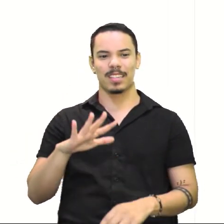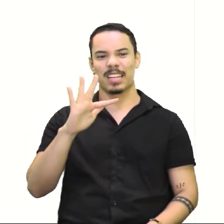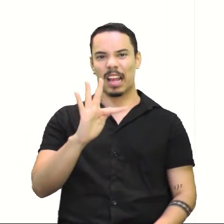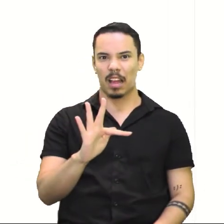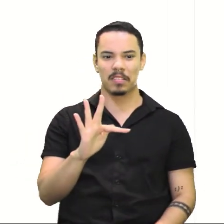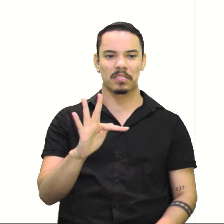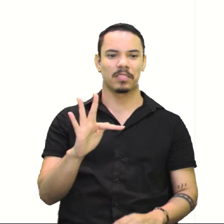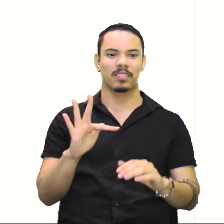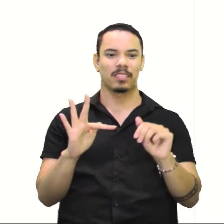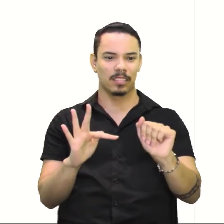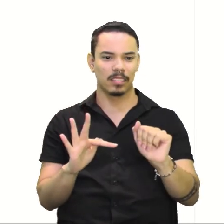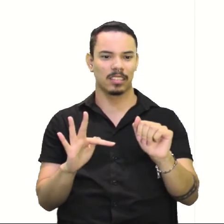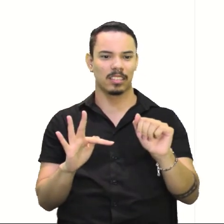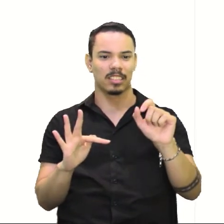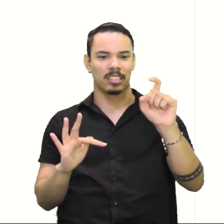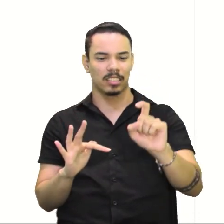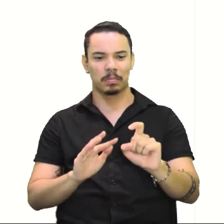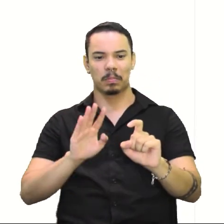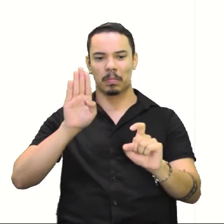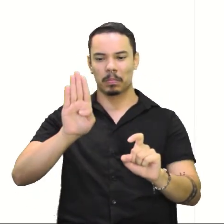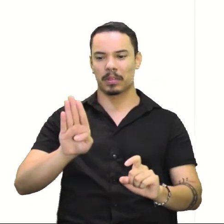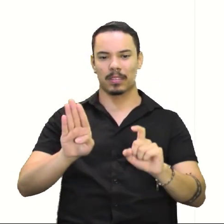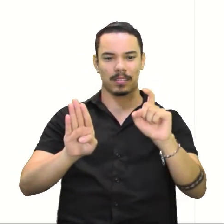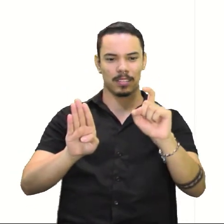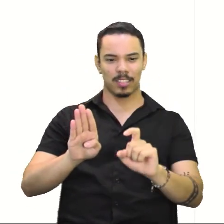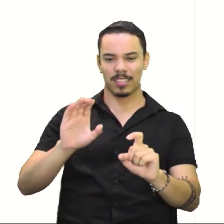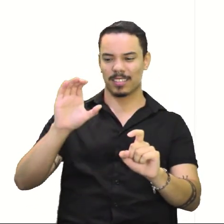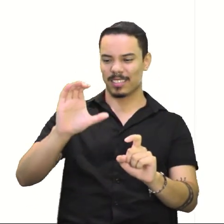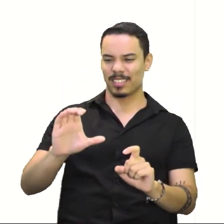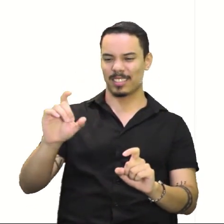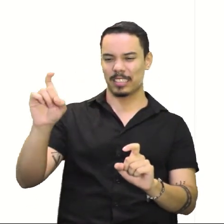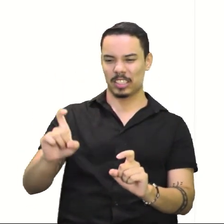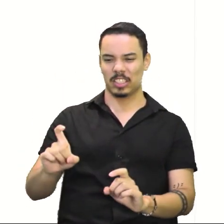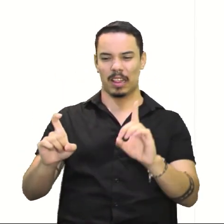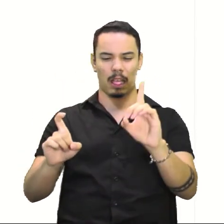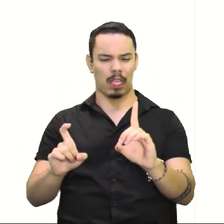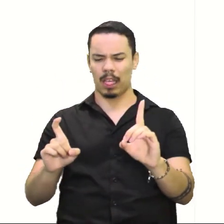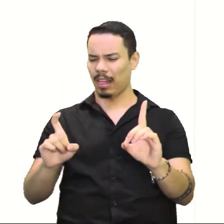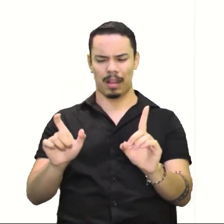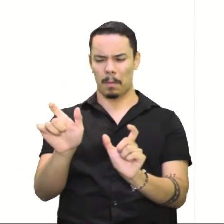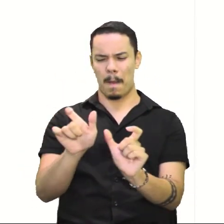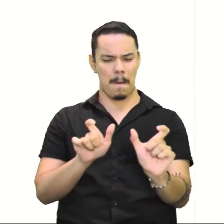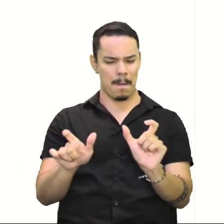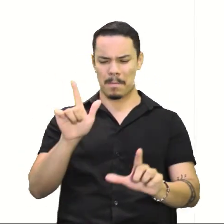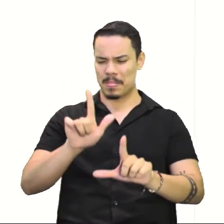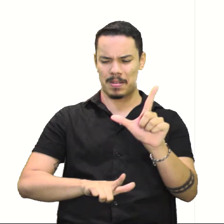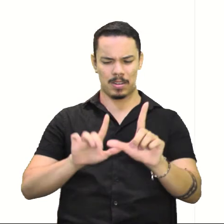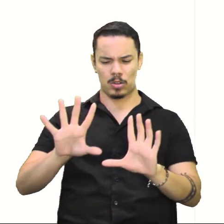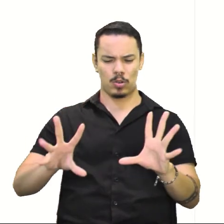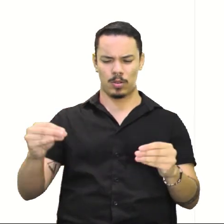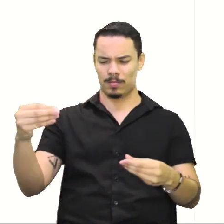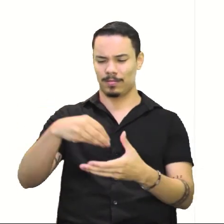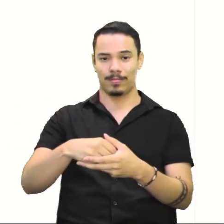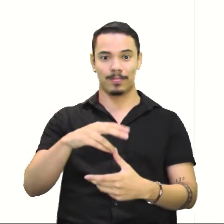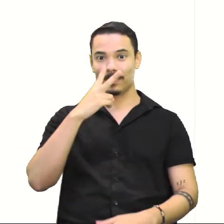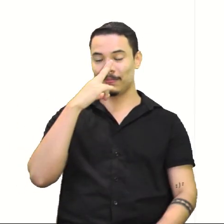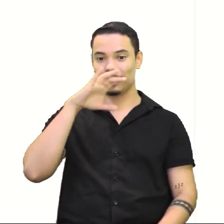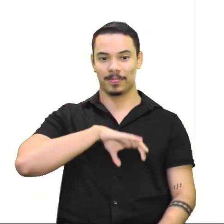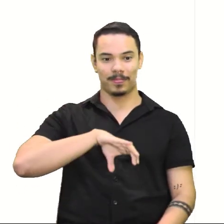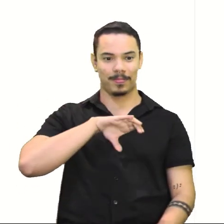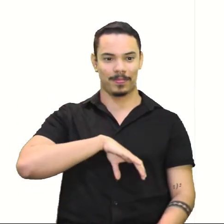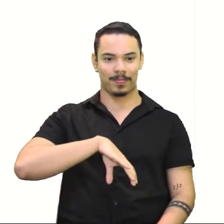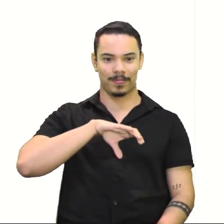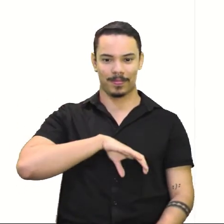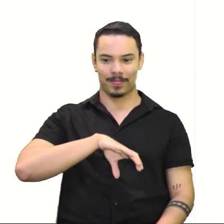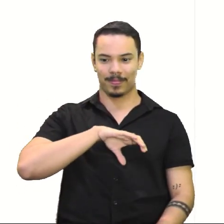igual a ax ao cubo, mais bx quadrado, mais 6x mais d. Onde é que tá a matemática nisso tudo, meu Deus do céu? Mais ao quadrado,